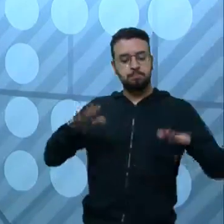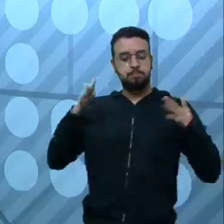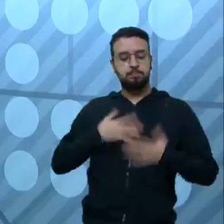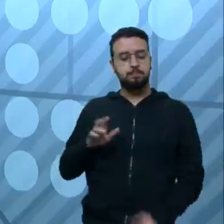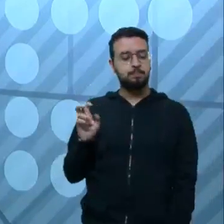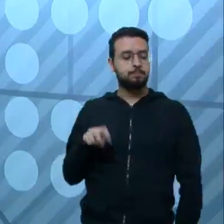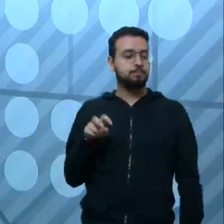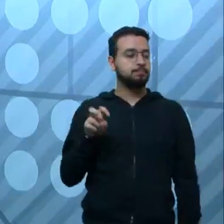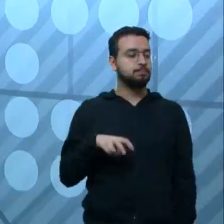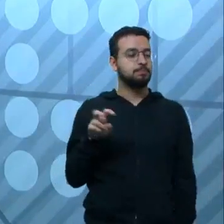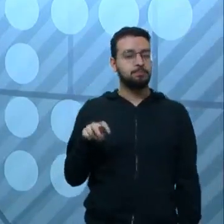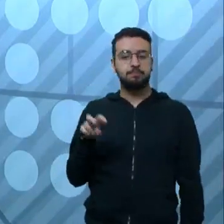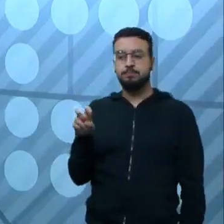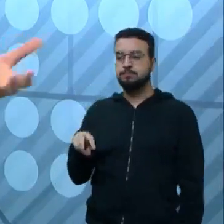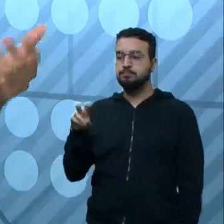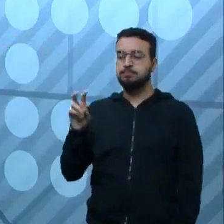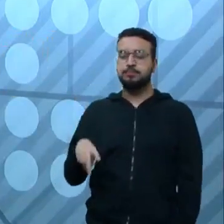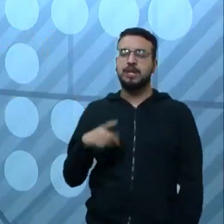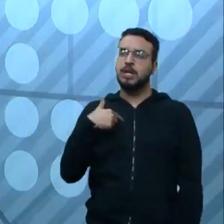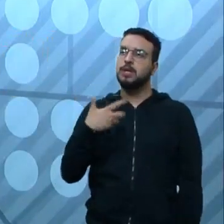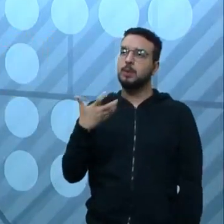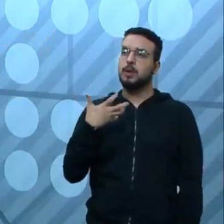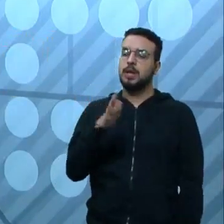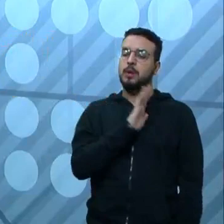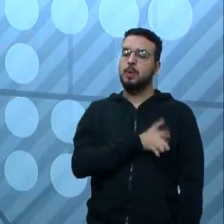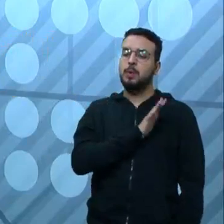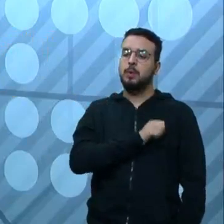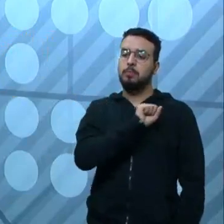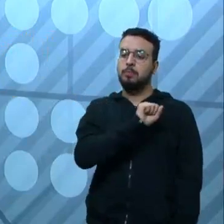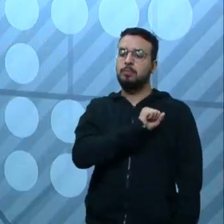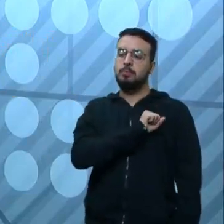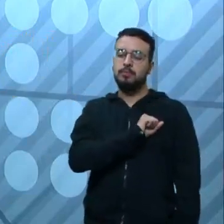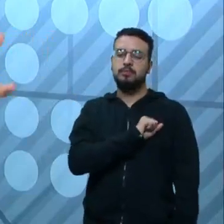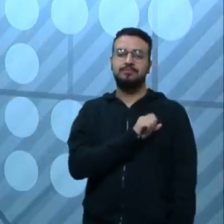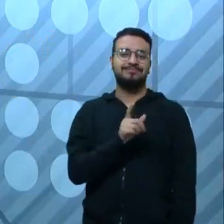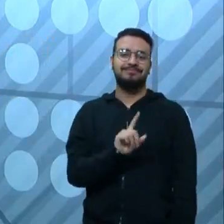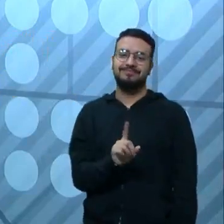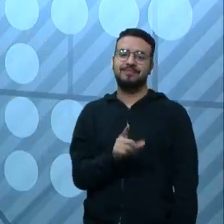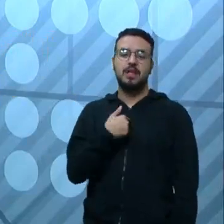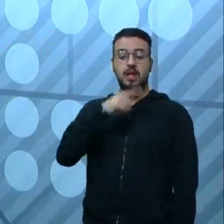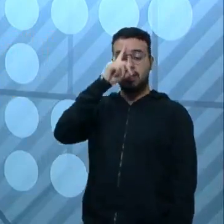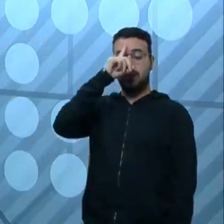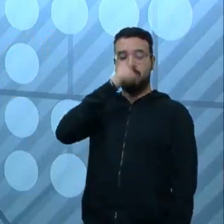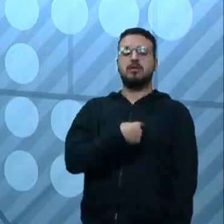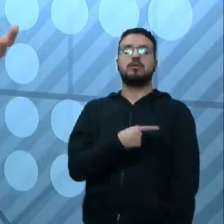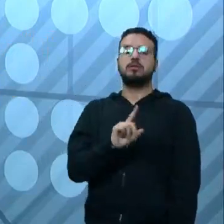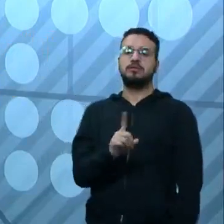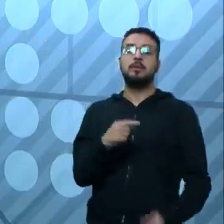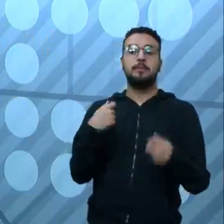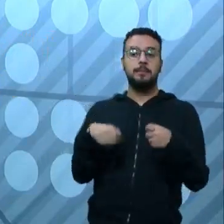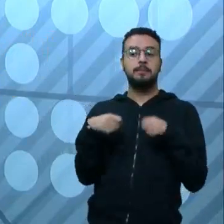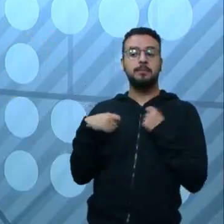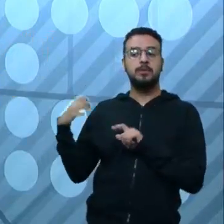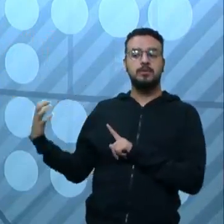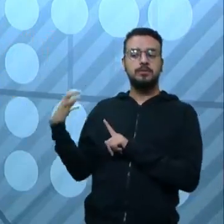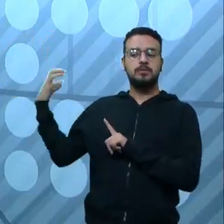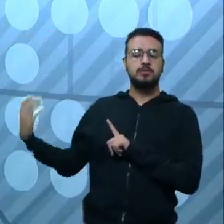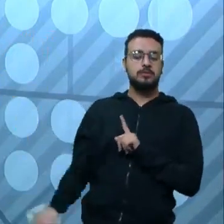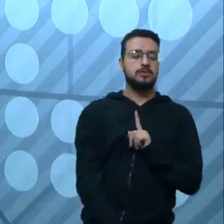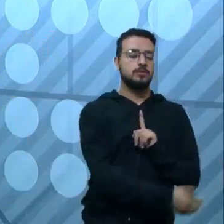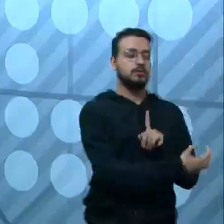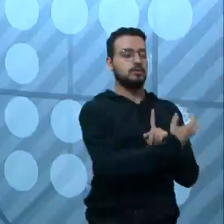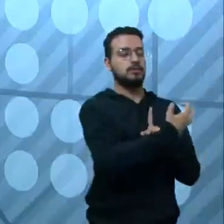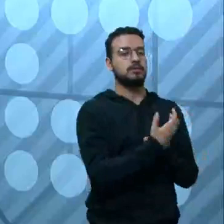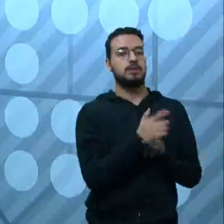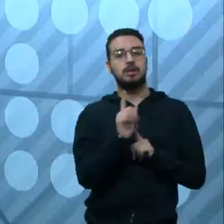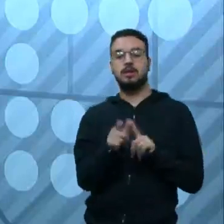pensa do nada, agora meu coração ele vai disparar. Não vai acontecer isso. Precisa ter algum estímulo, tá? Você precisa passar